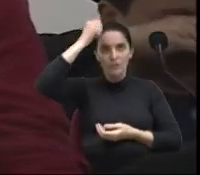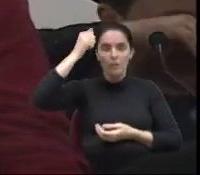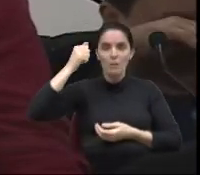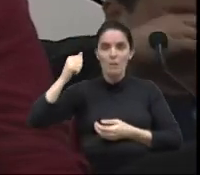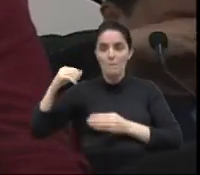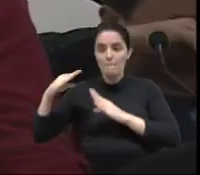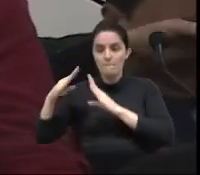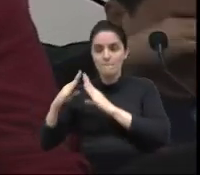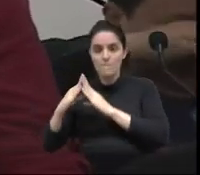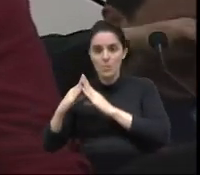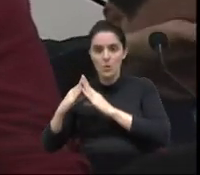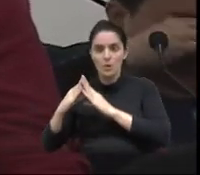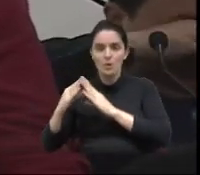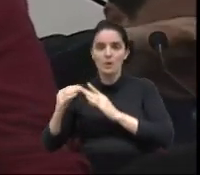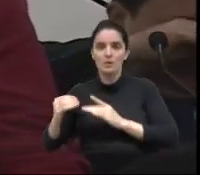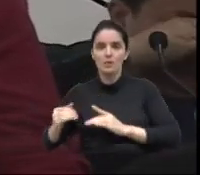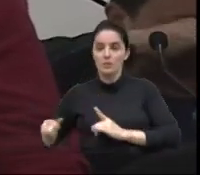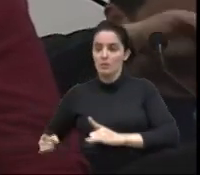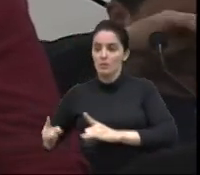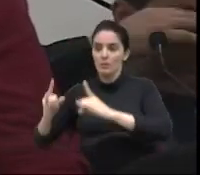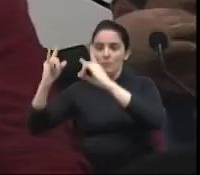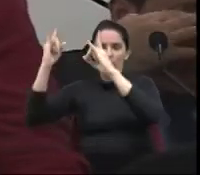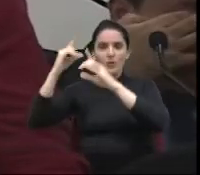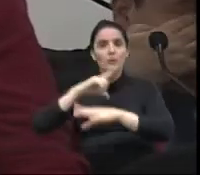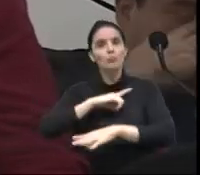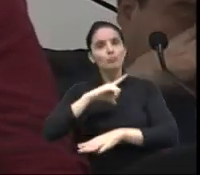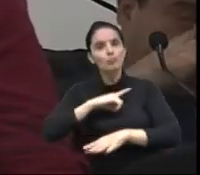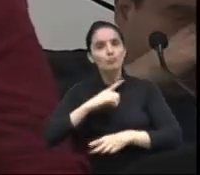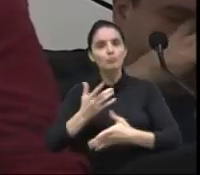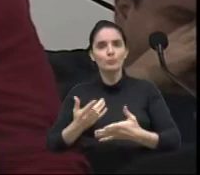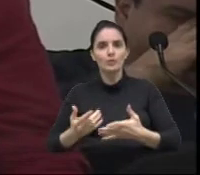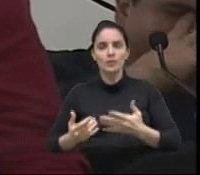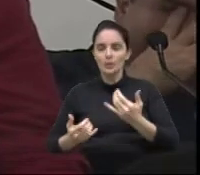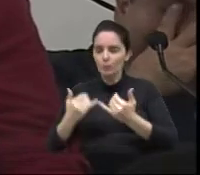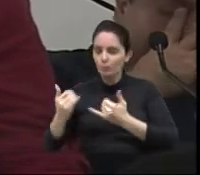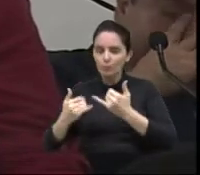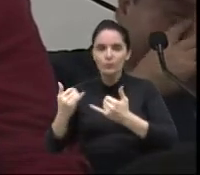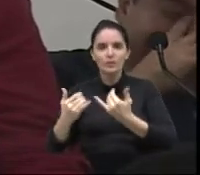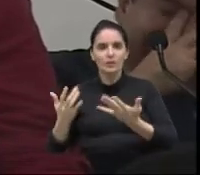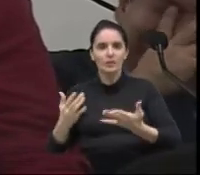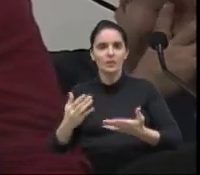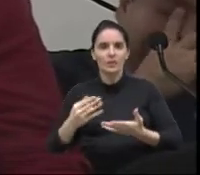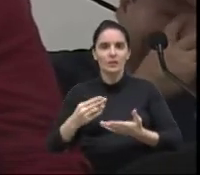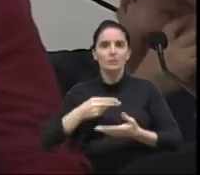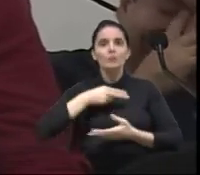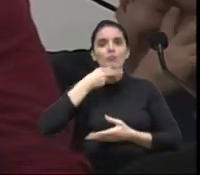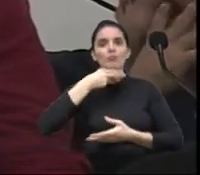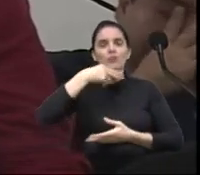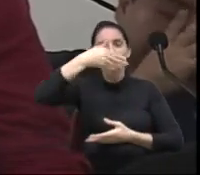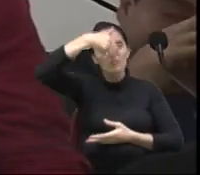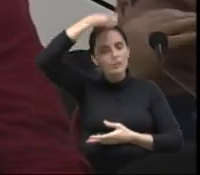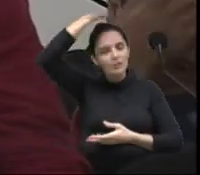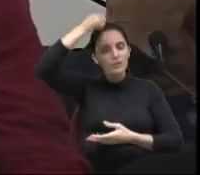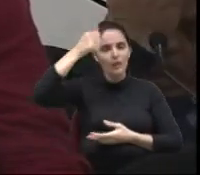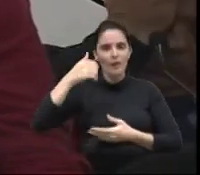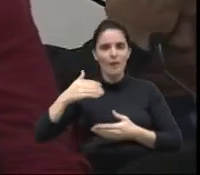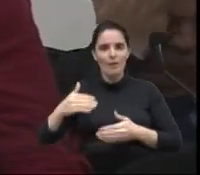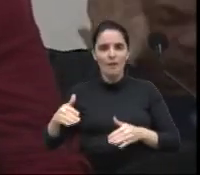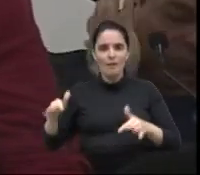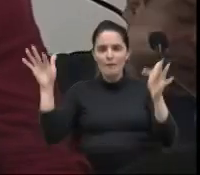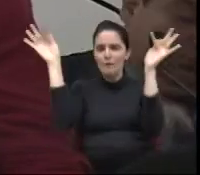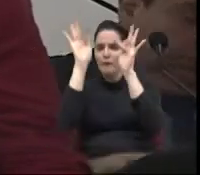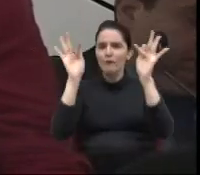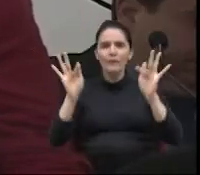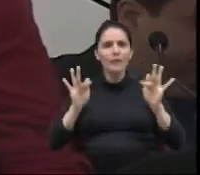tem lá uns brinquedinhos, a gente vê a felicidade do neto quando leva, o prazer que tem, a satisfação a criança de querer num balancinho, não